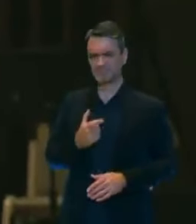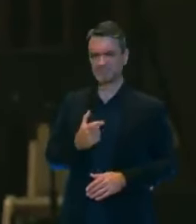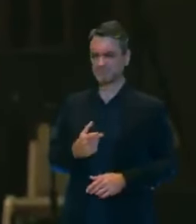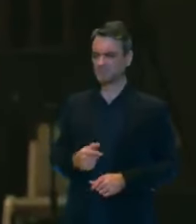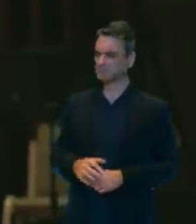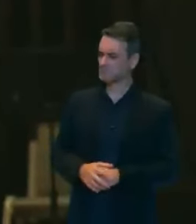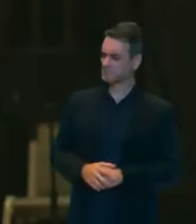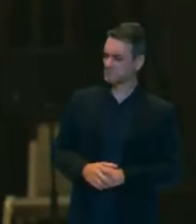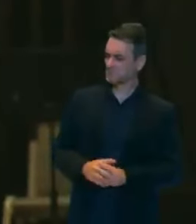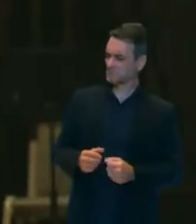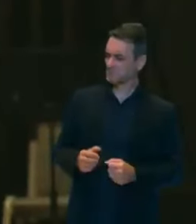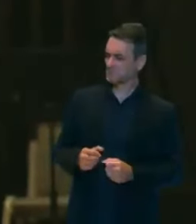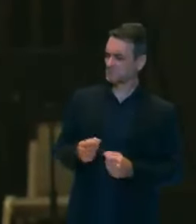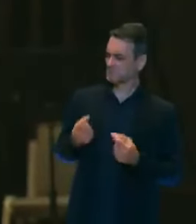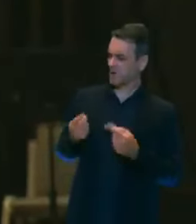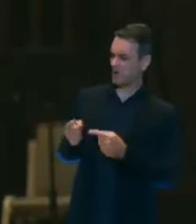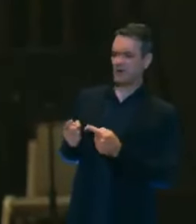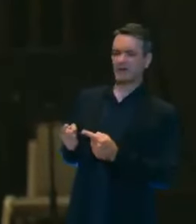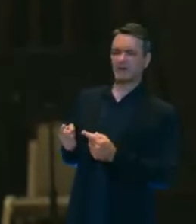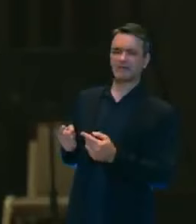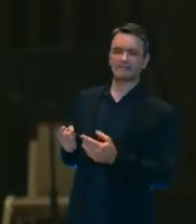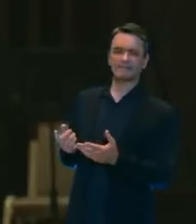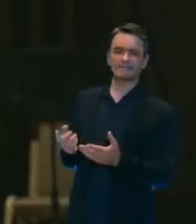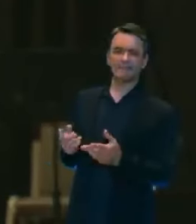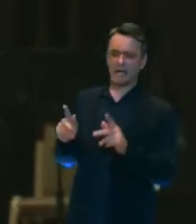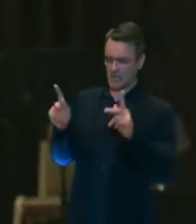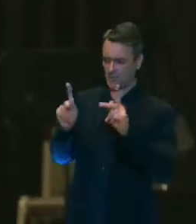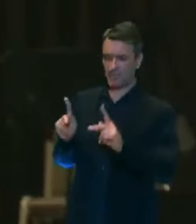braço? Eu perdi a paz.